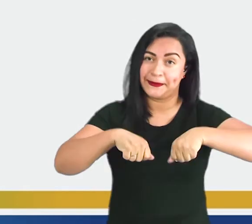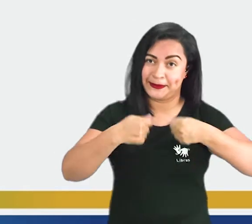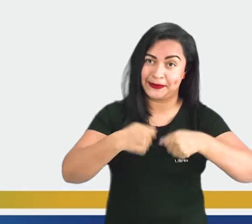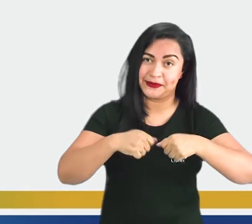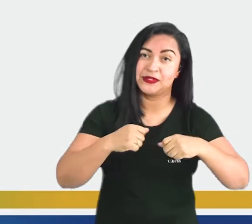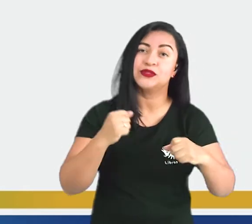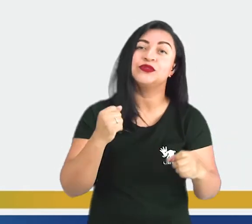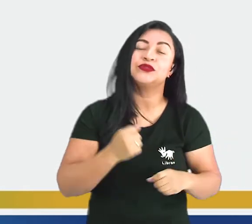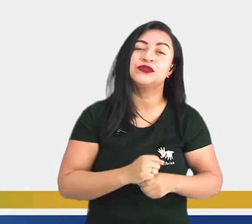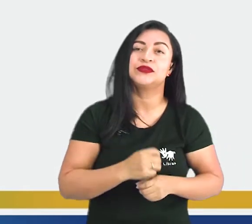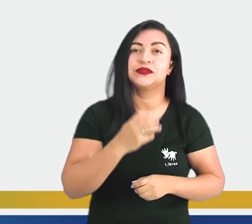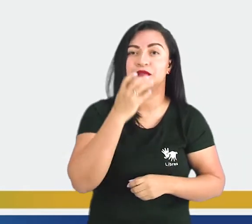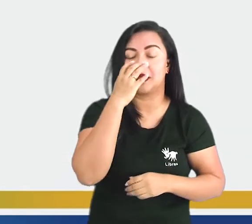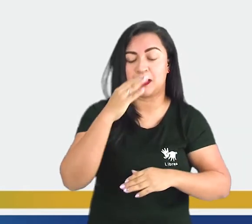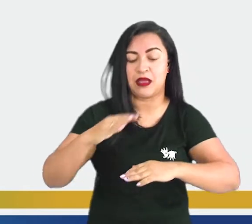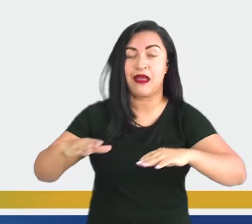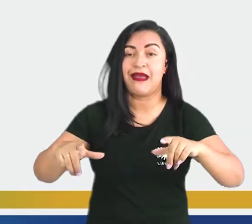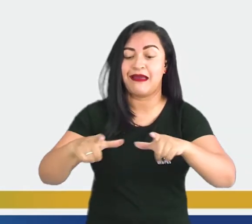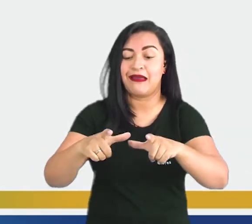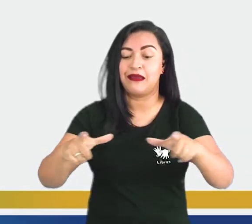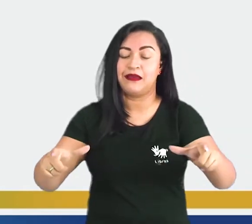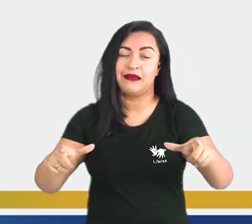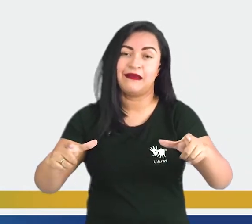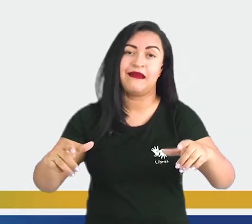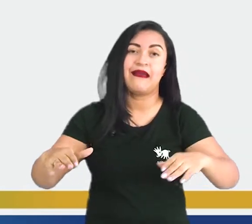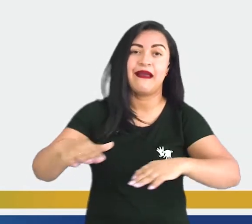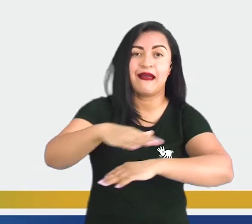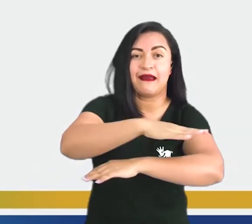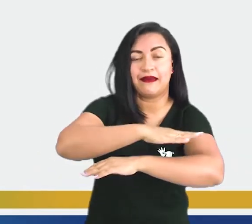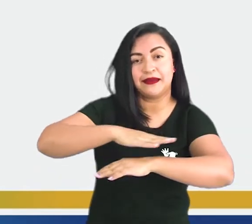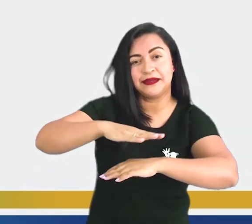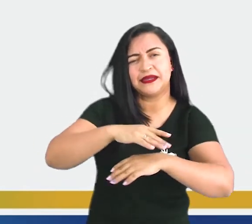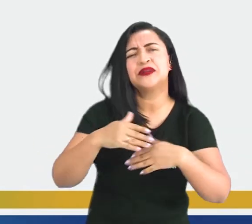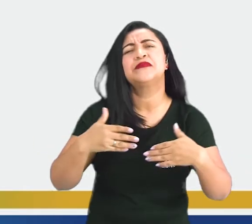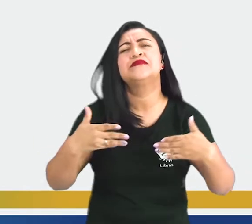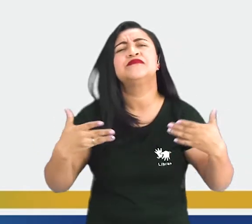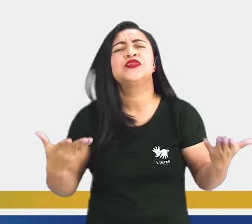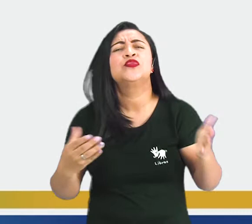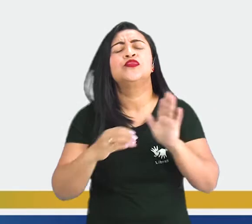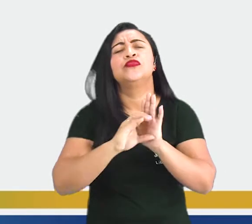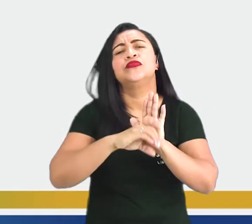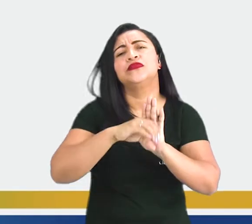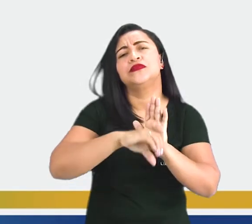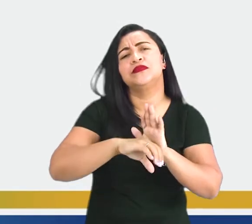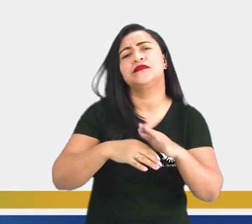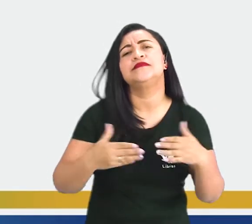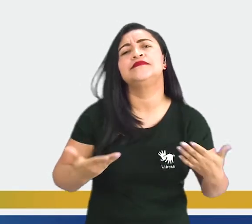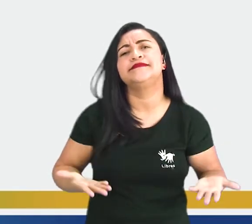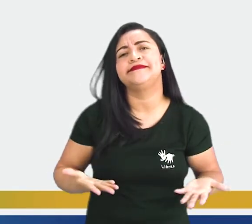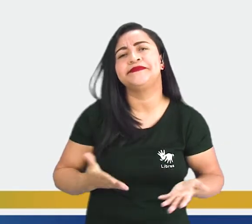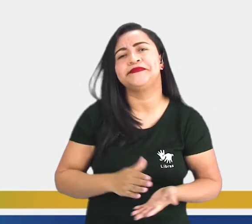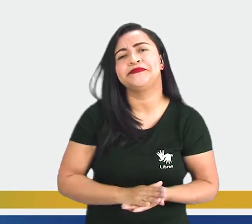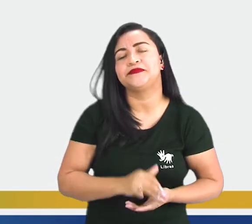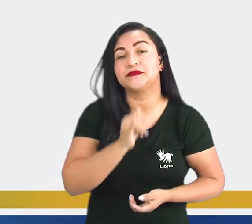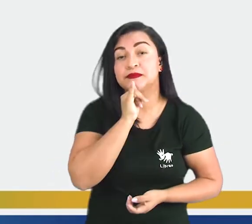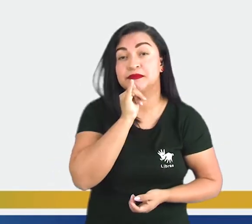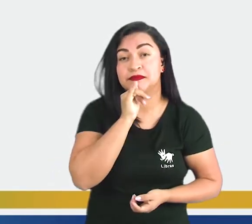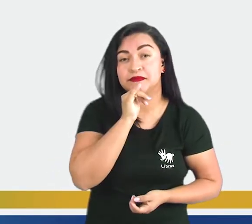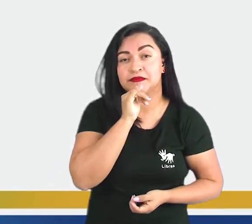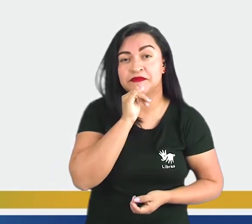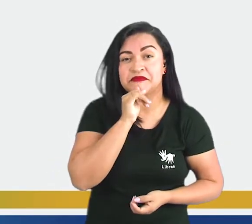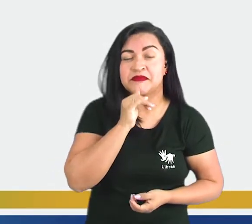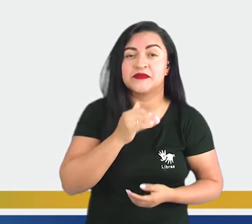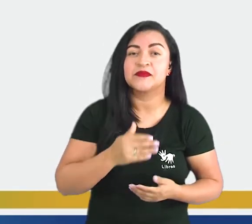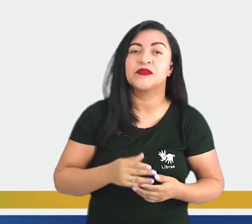área dessa superfície. Mas qual que é o conceito de área? Com os exemplos anteriores,